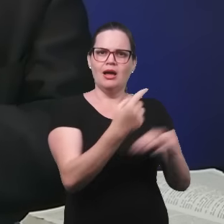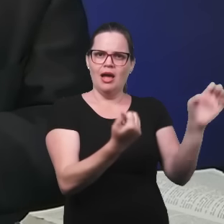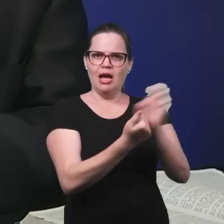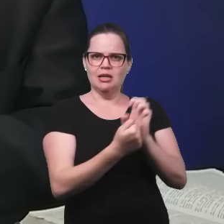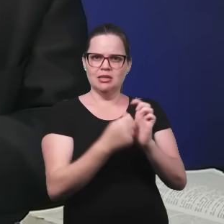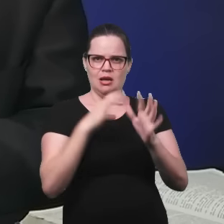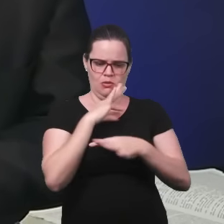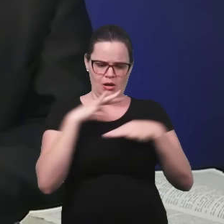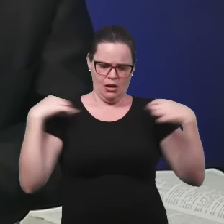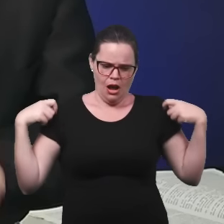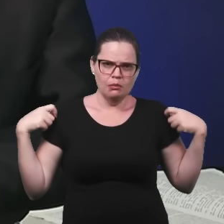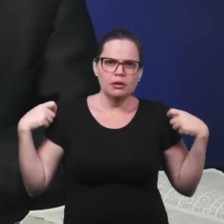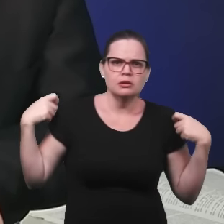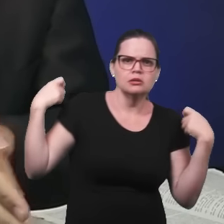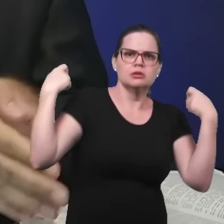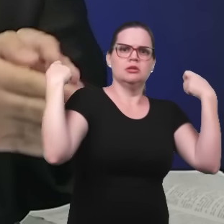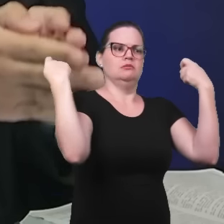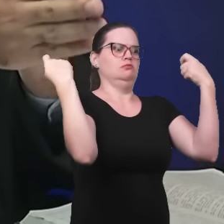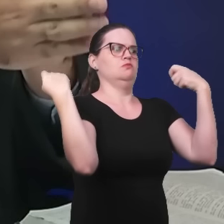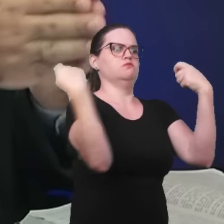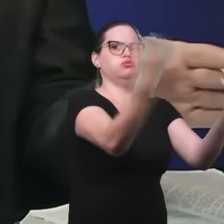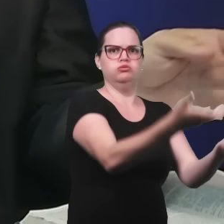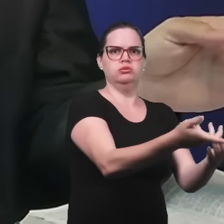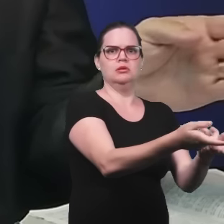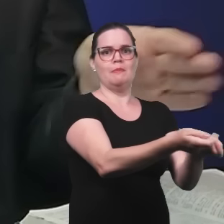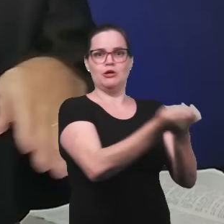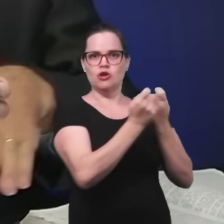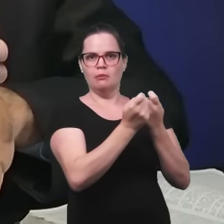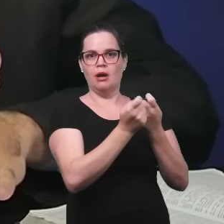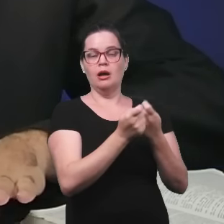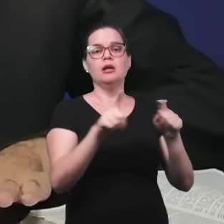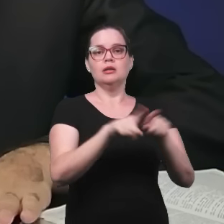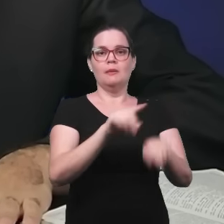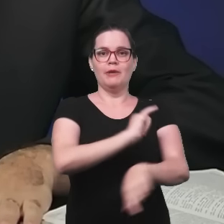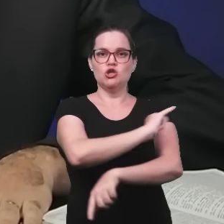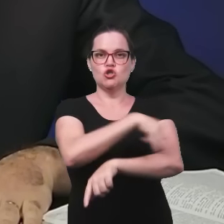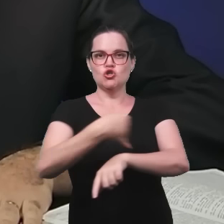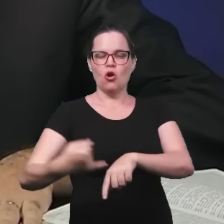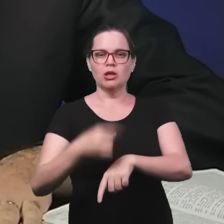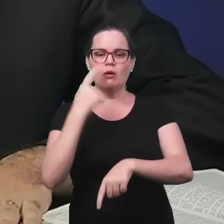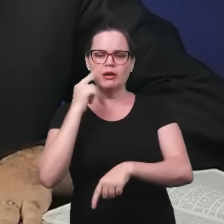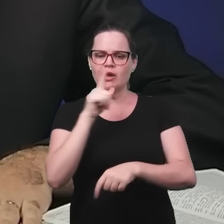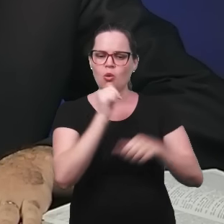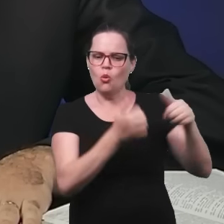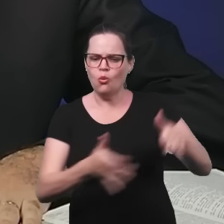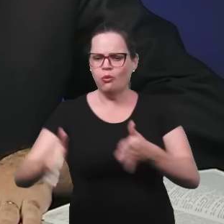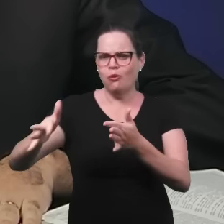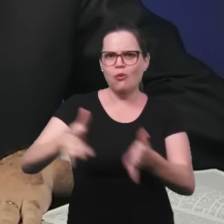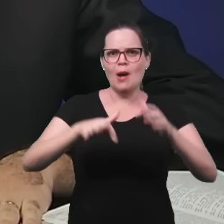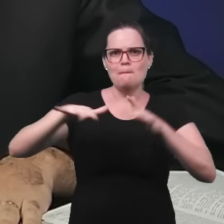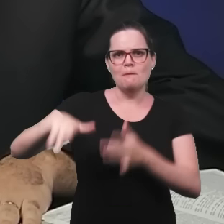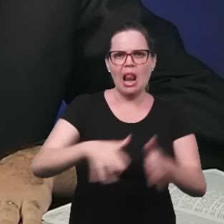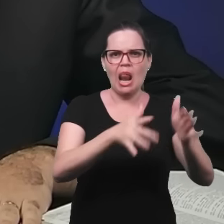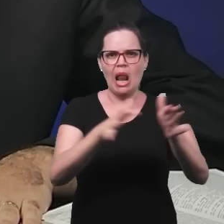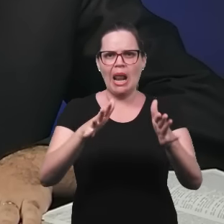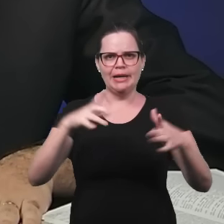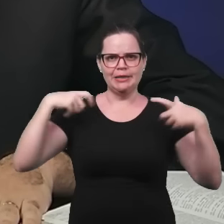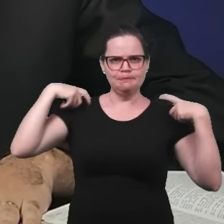que Elias dobra a capa, encosta no Jordão e o Jordão se abre, eles passam a seco. Quando Elias é